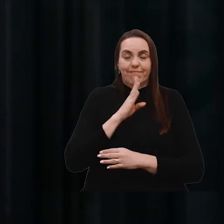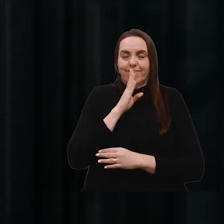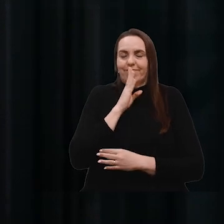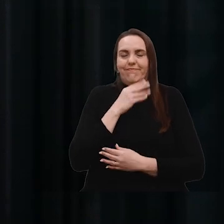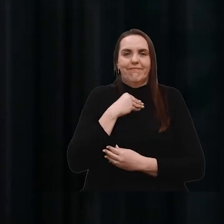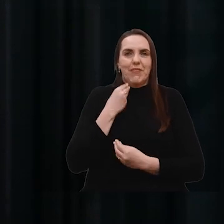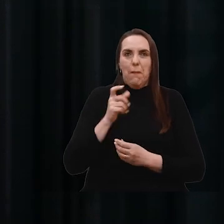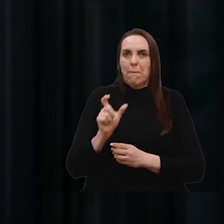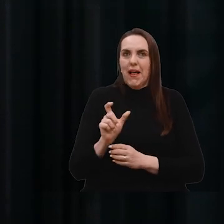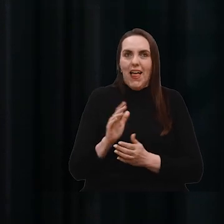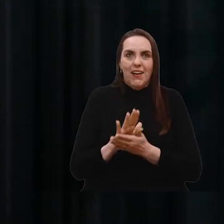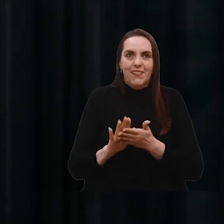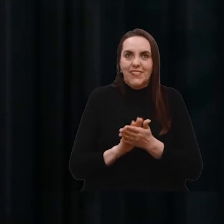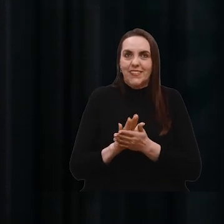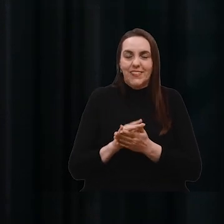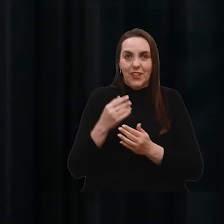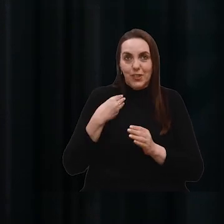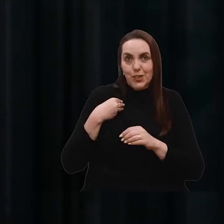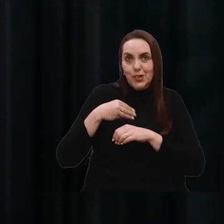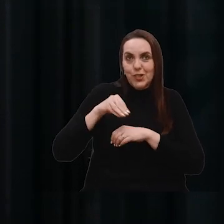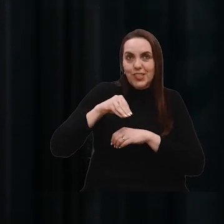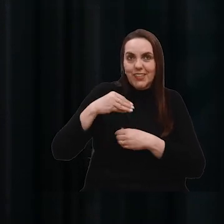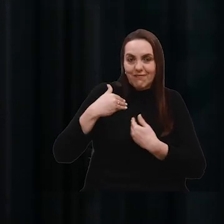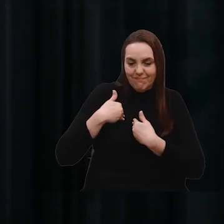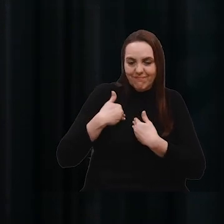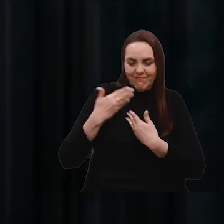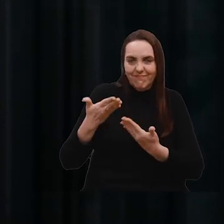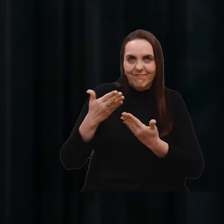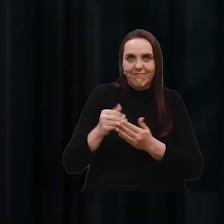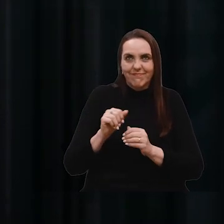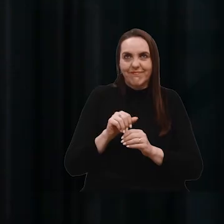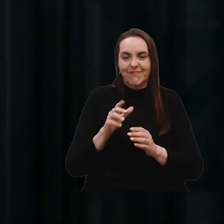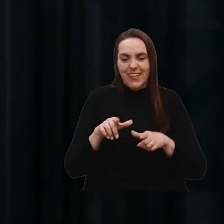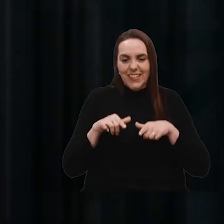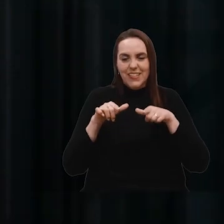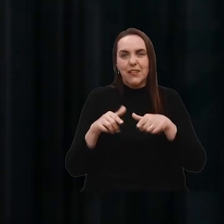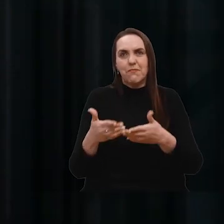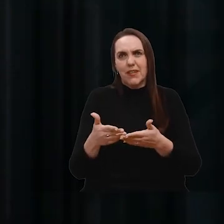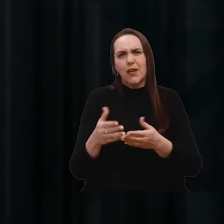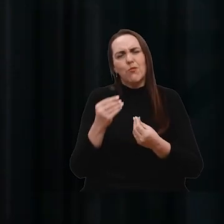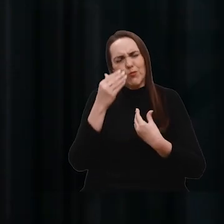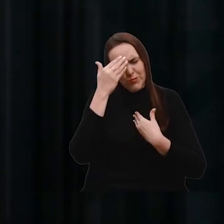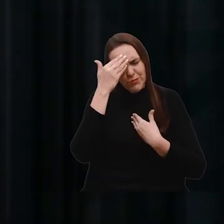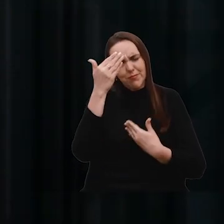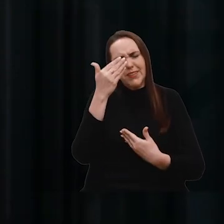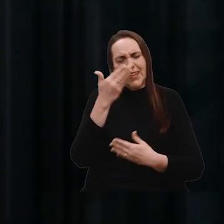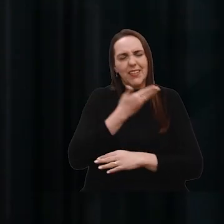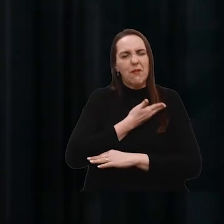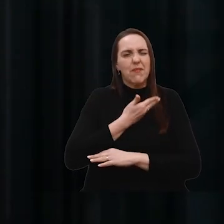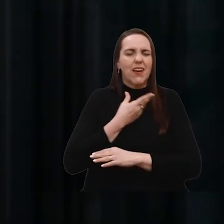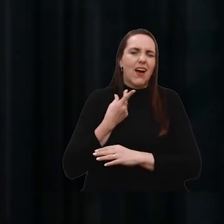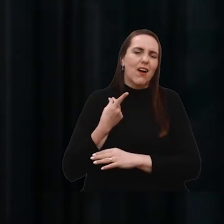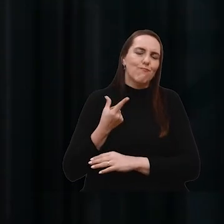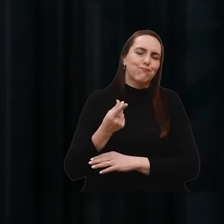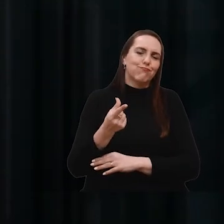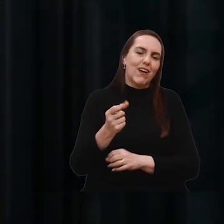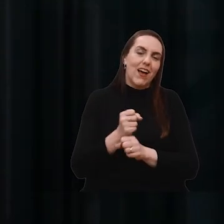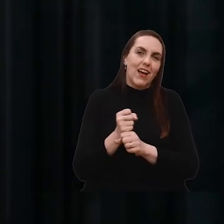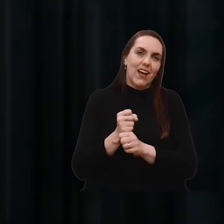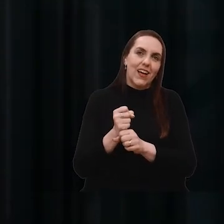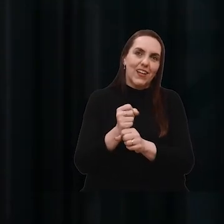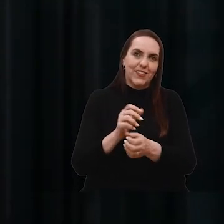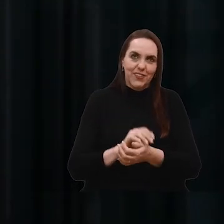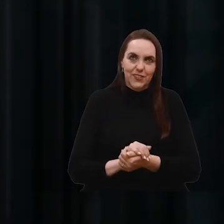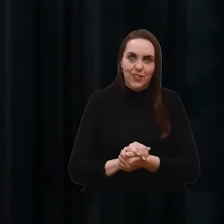que me deixou sem palavras quando me disse que eu teria sido indicado para receber essa comenda. Então, muito obrigado, minha amiga